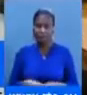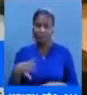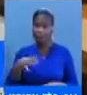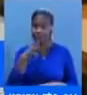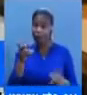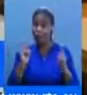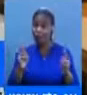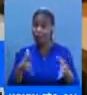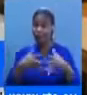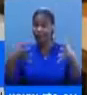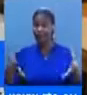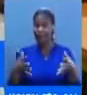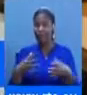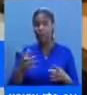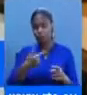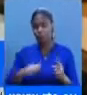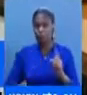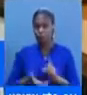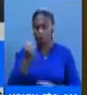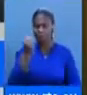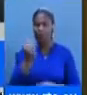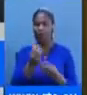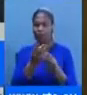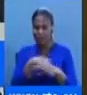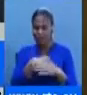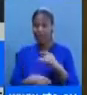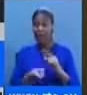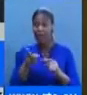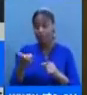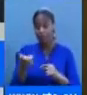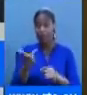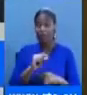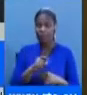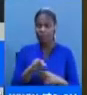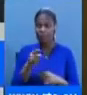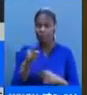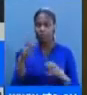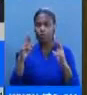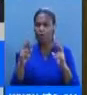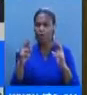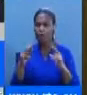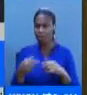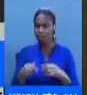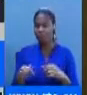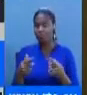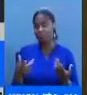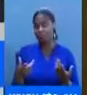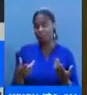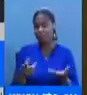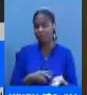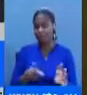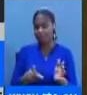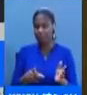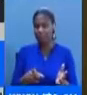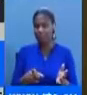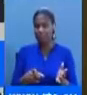vitória conseguirmos concretizar aquilo que é também uma expectativa legítima